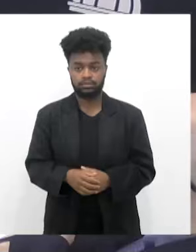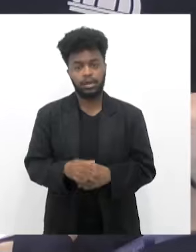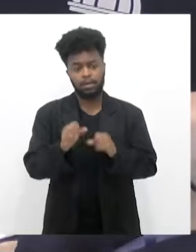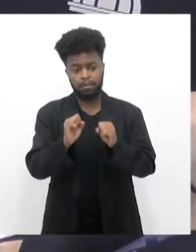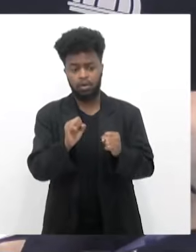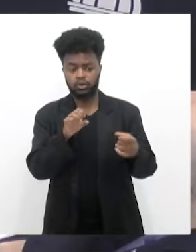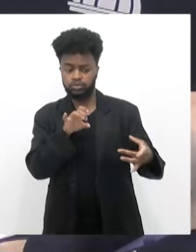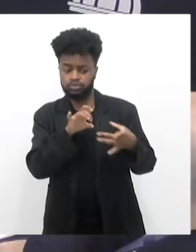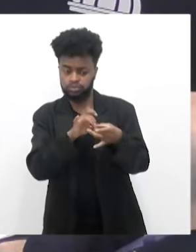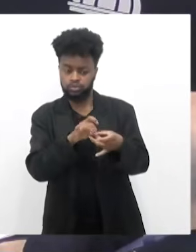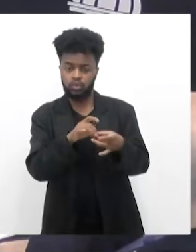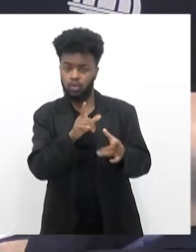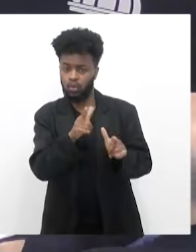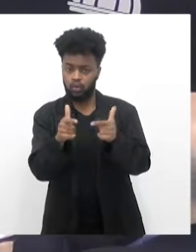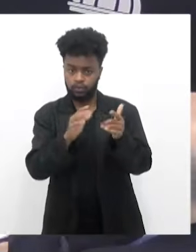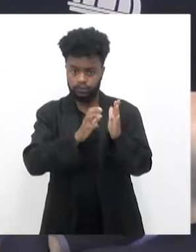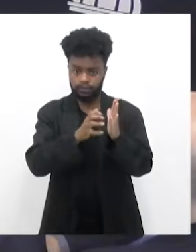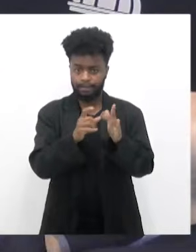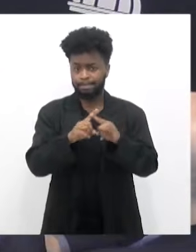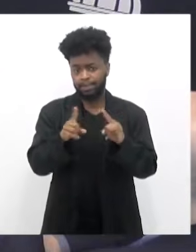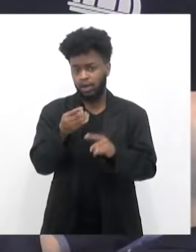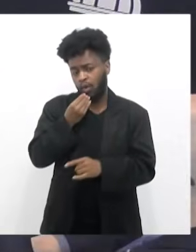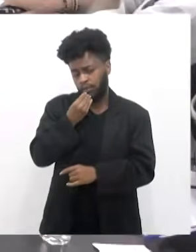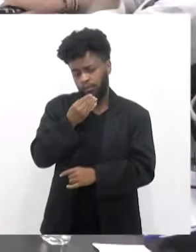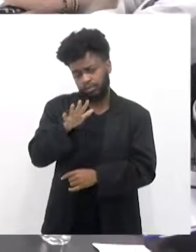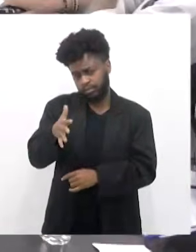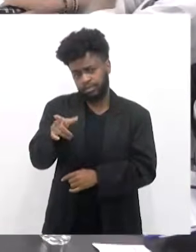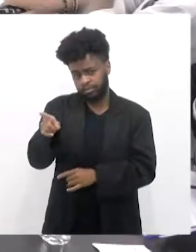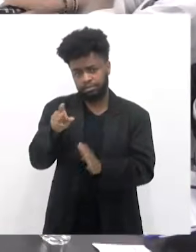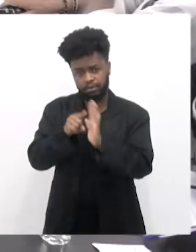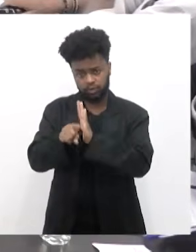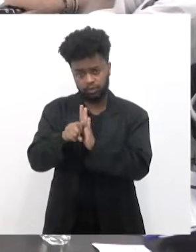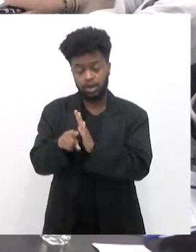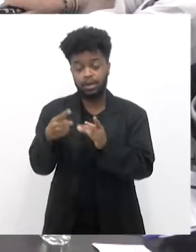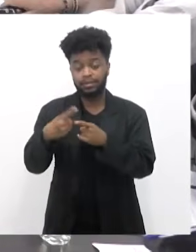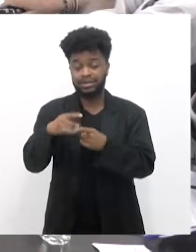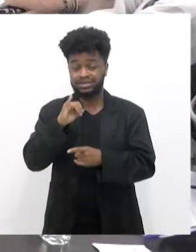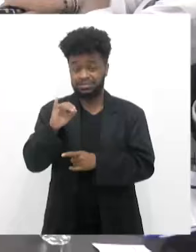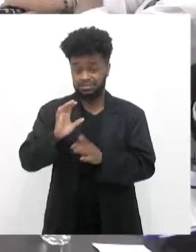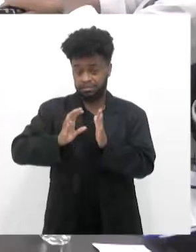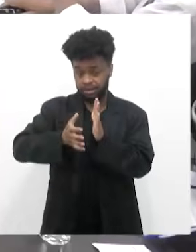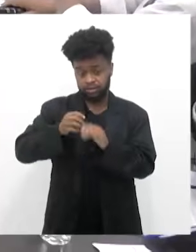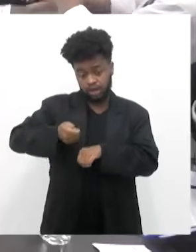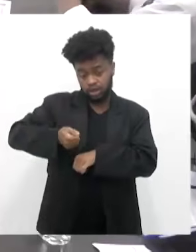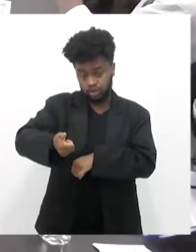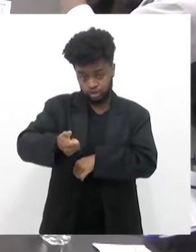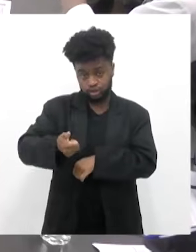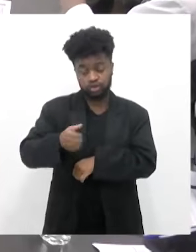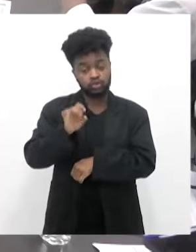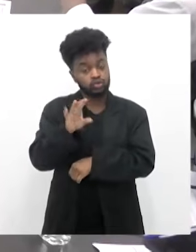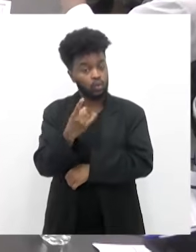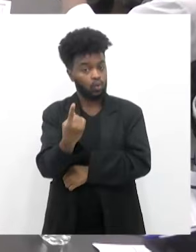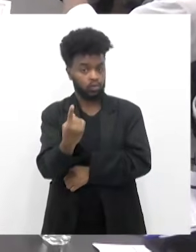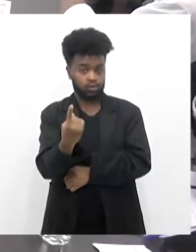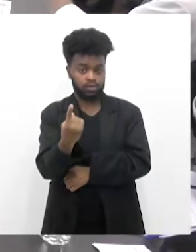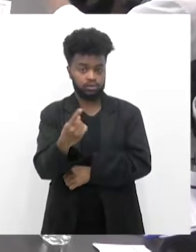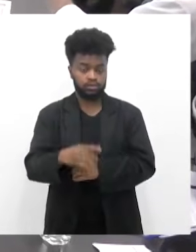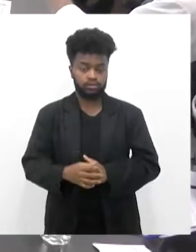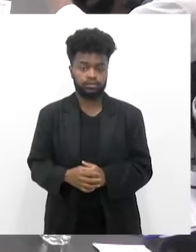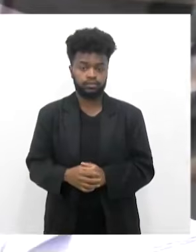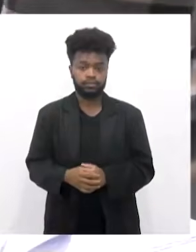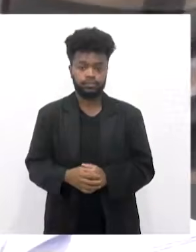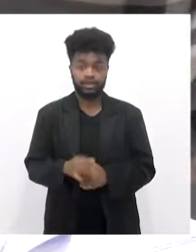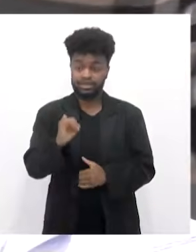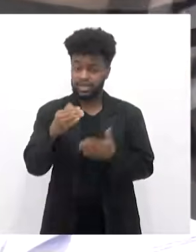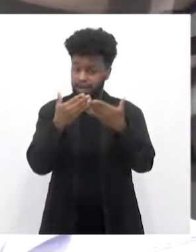convenção. Mas isso que ele está perguntando é mais ou menos óbvio. É óbvio. Evidentemente, se o partido indica, disse ele só que pode fulano indicar representa. um. A direção Se partidária...